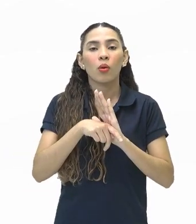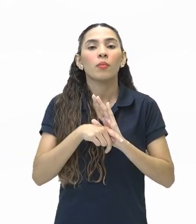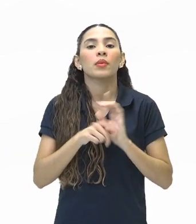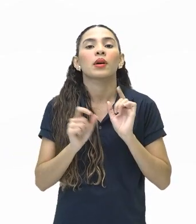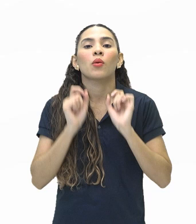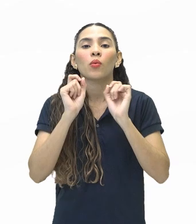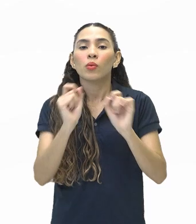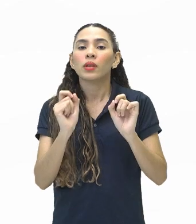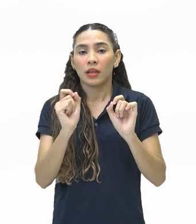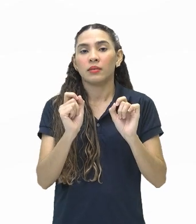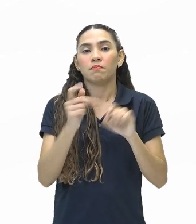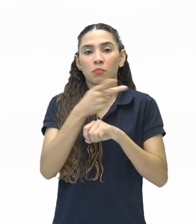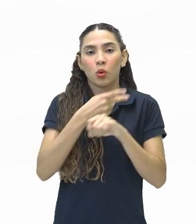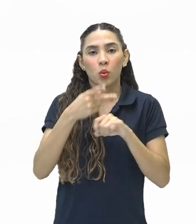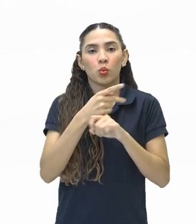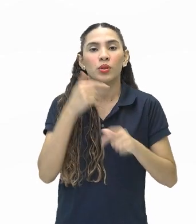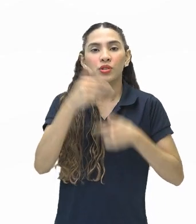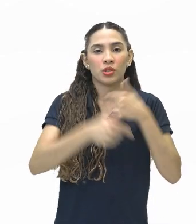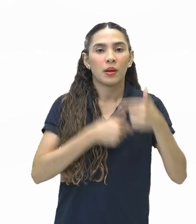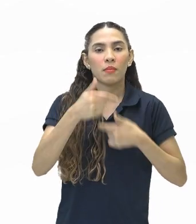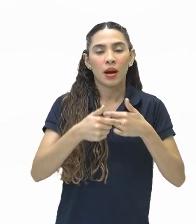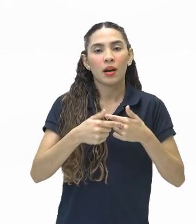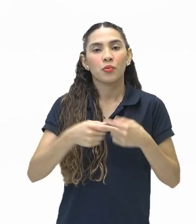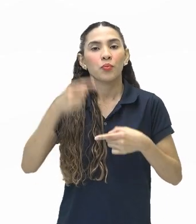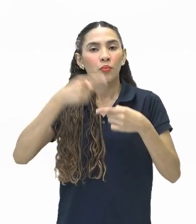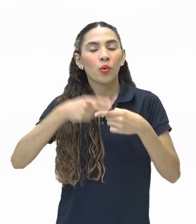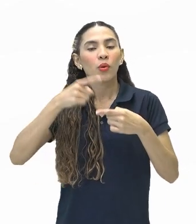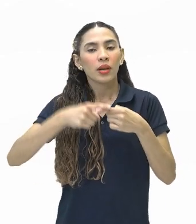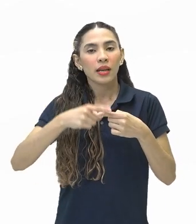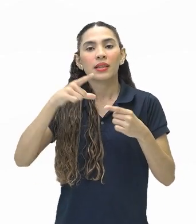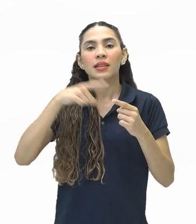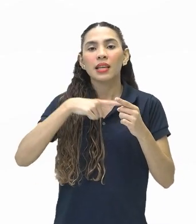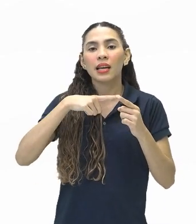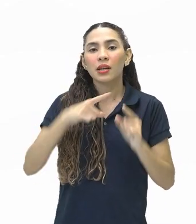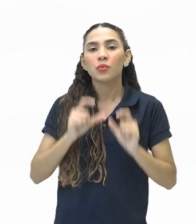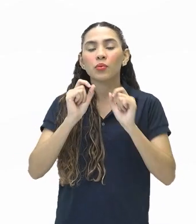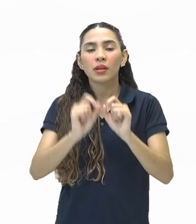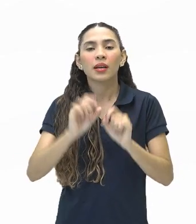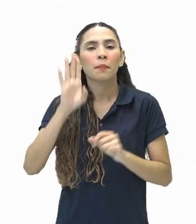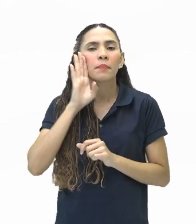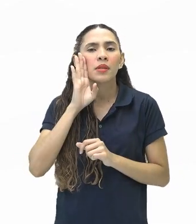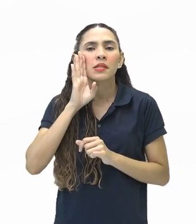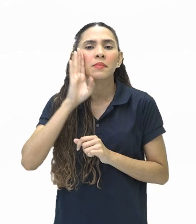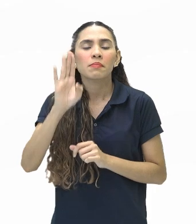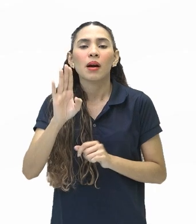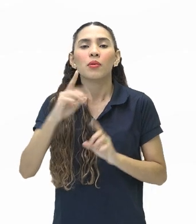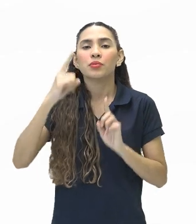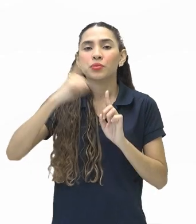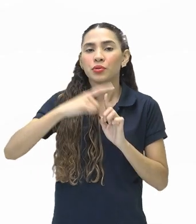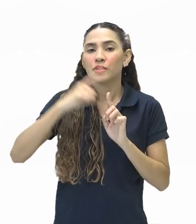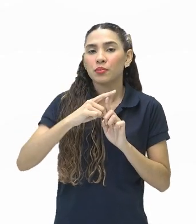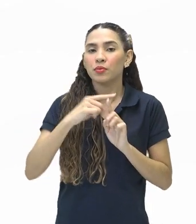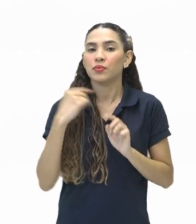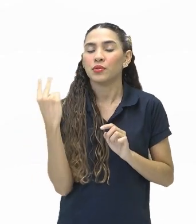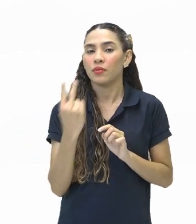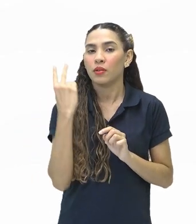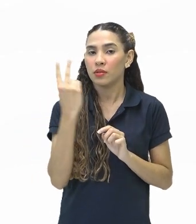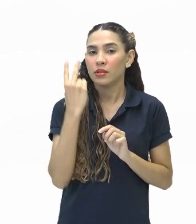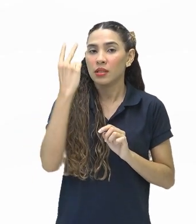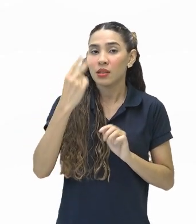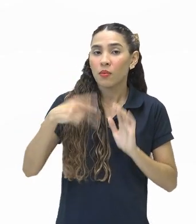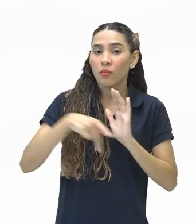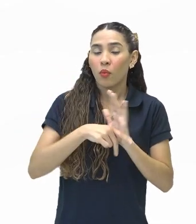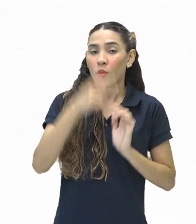necessidade de trabalho. Pois esta é vista como a principal forma de valorização